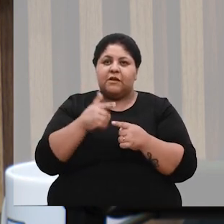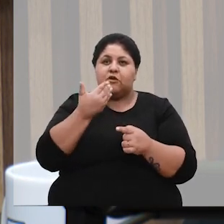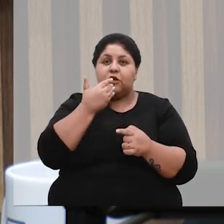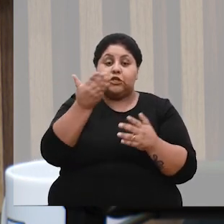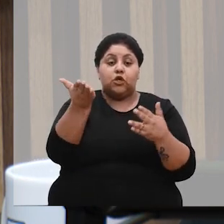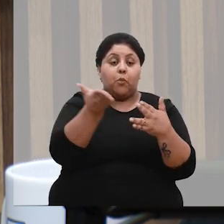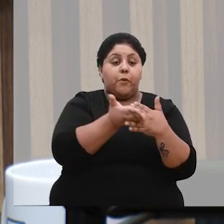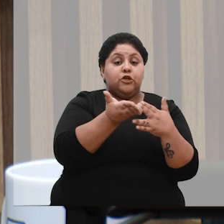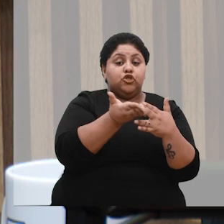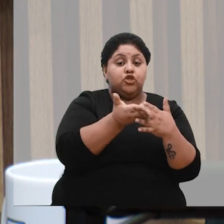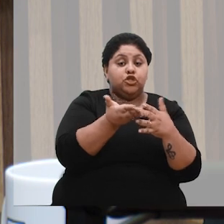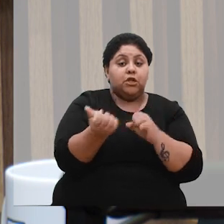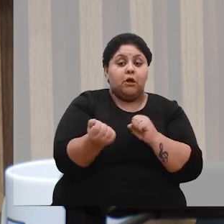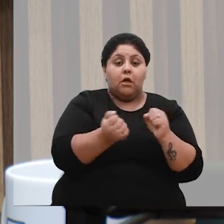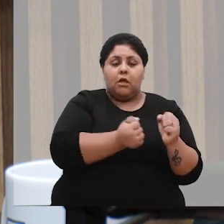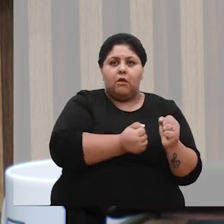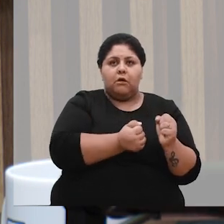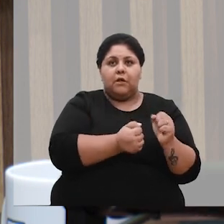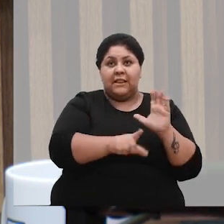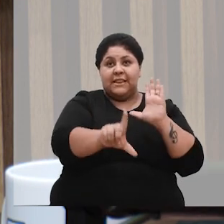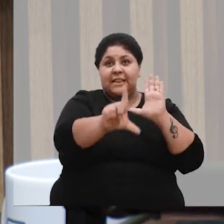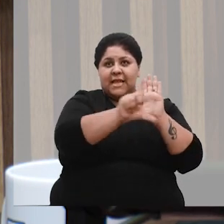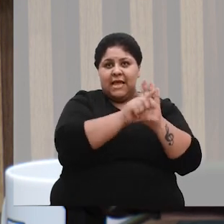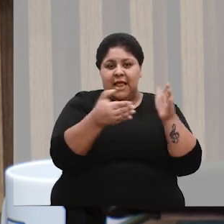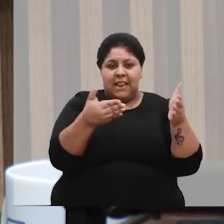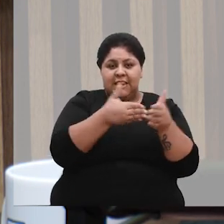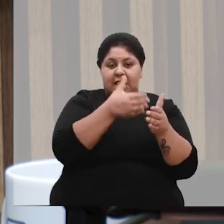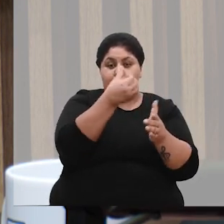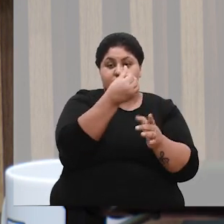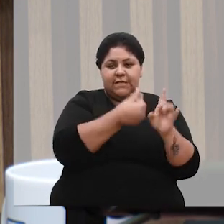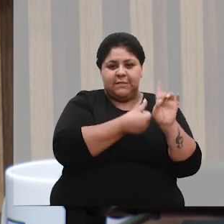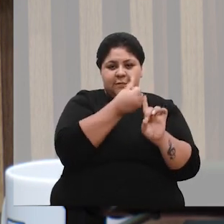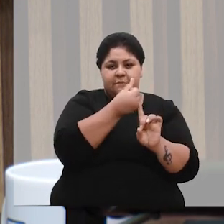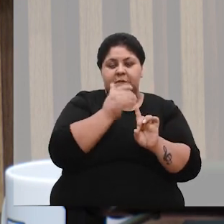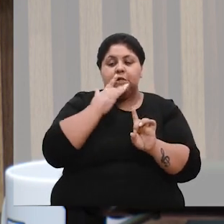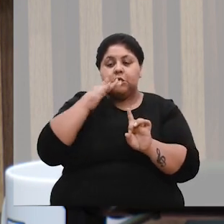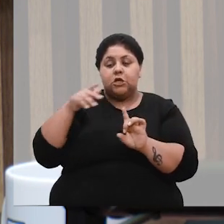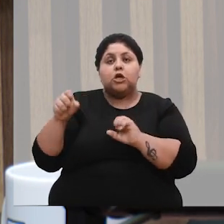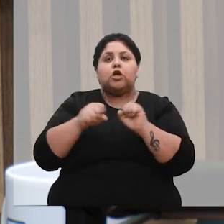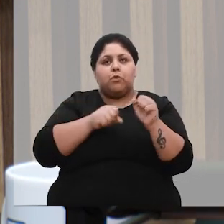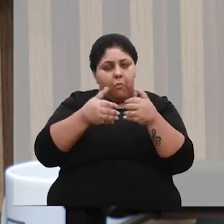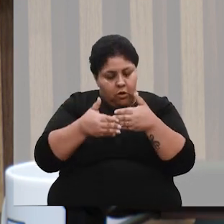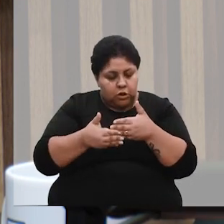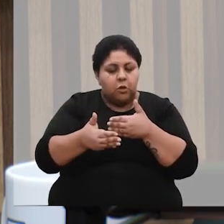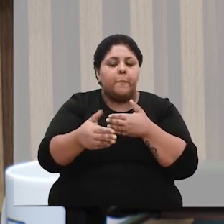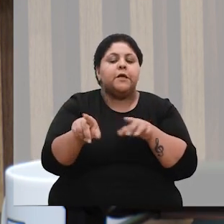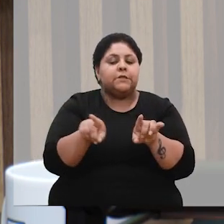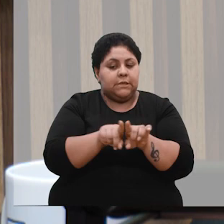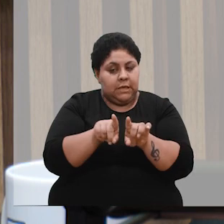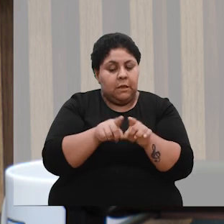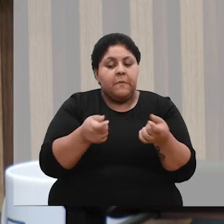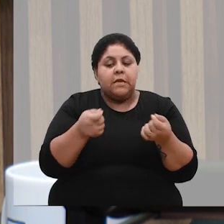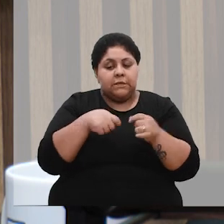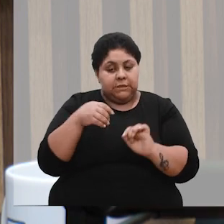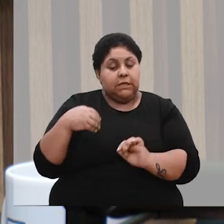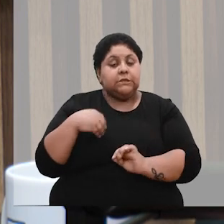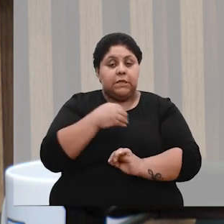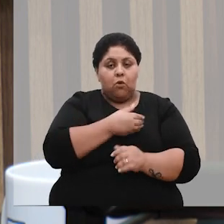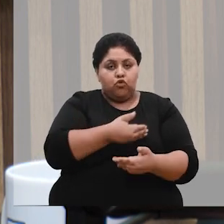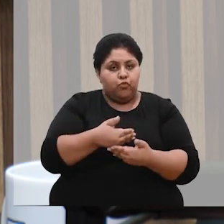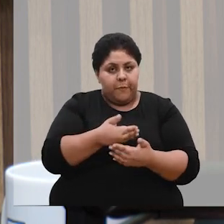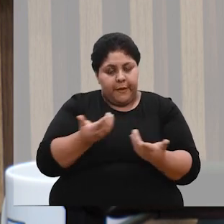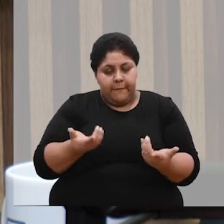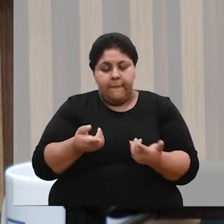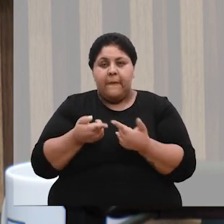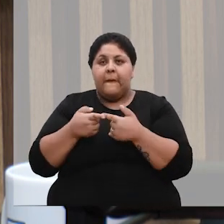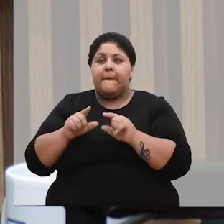descrever, porque se eu pedir o intervalo, por mais que esteja escrito na lei, são até os 6 meses da criança, que pode ser prorrogado em, talvez, necessidade